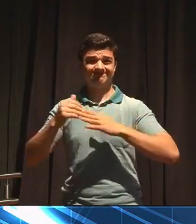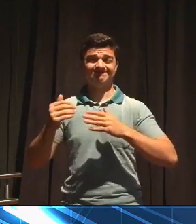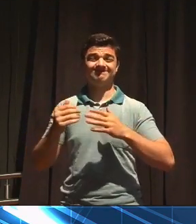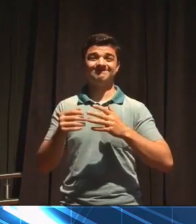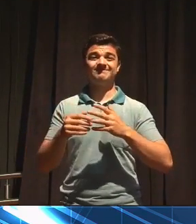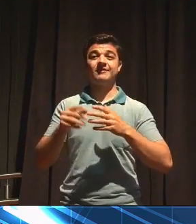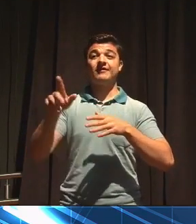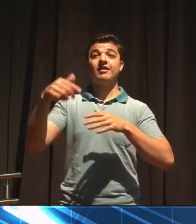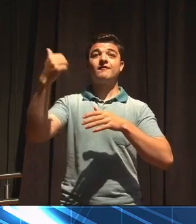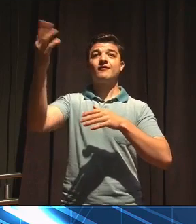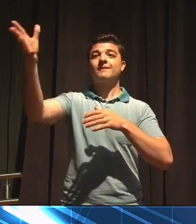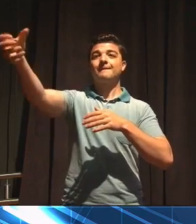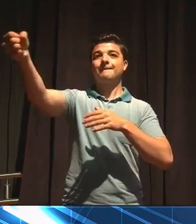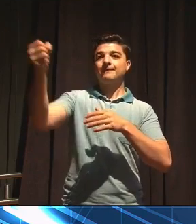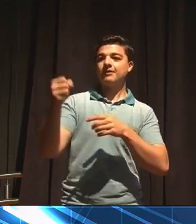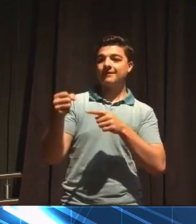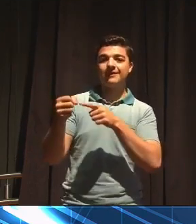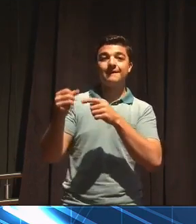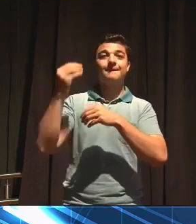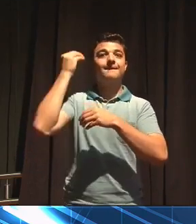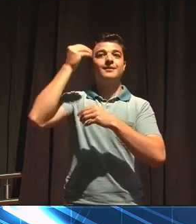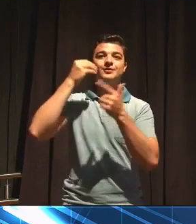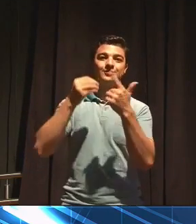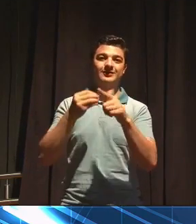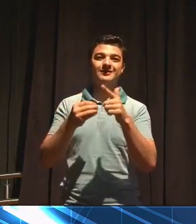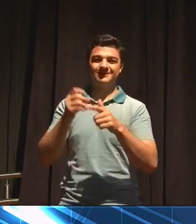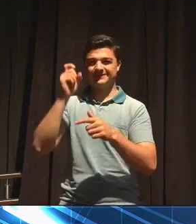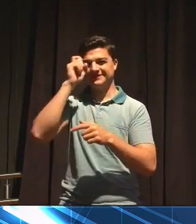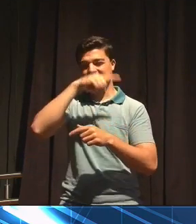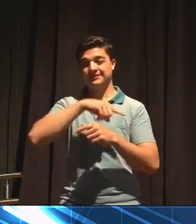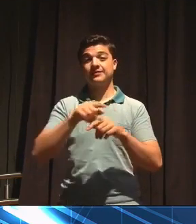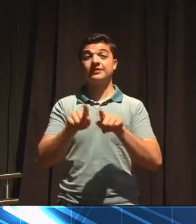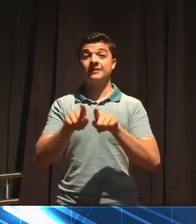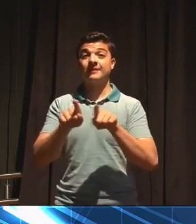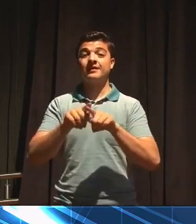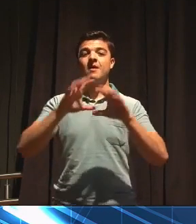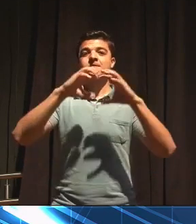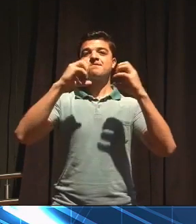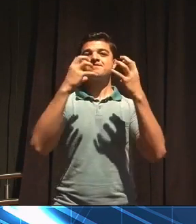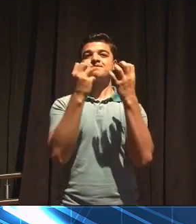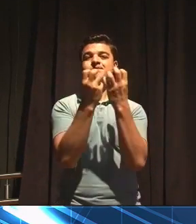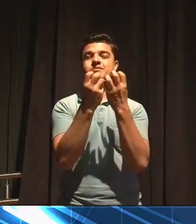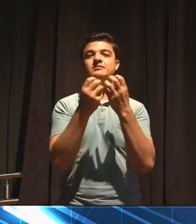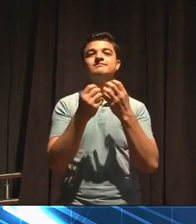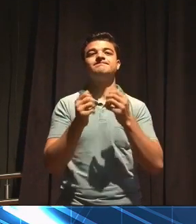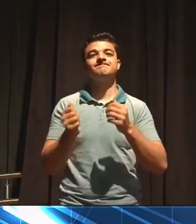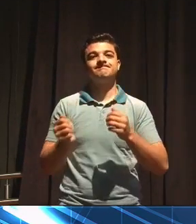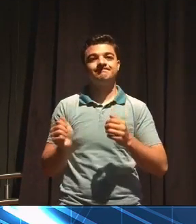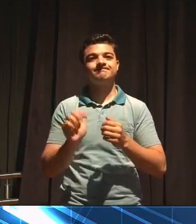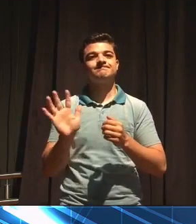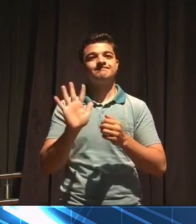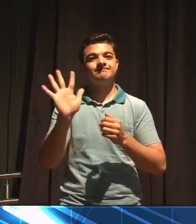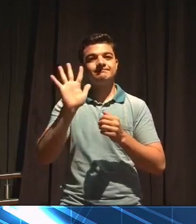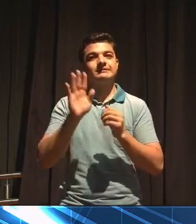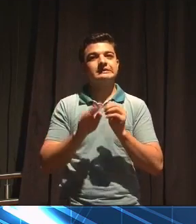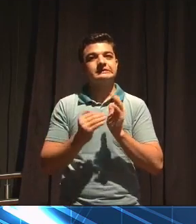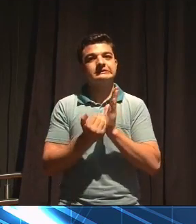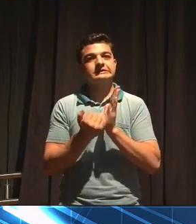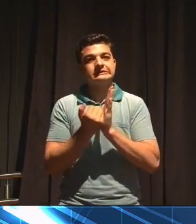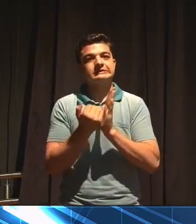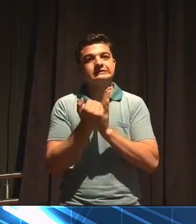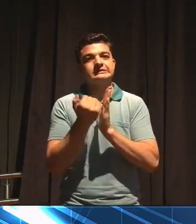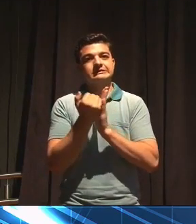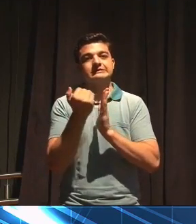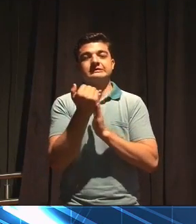colocar performando no teu time. O custo mensal de cloud começa a subir consideravelmente, e aí cada